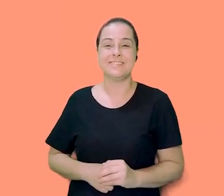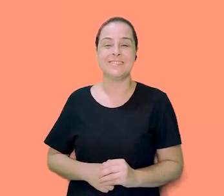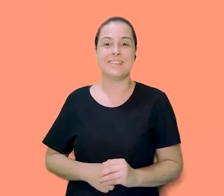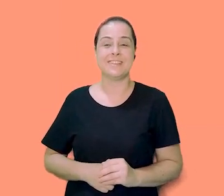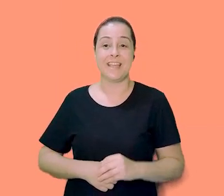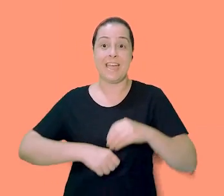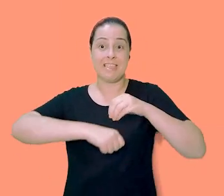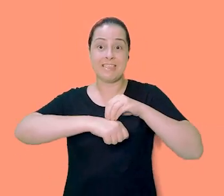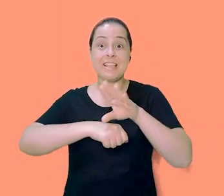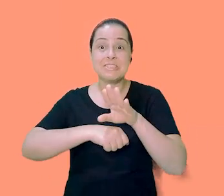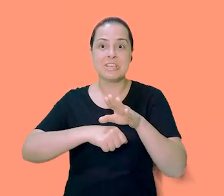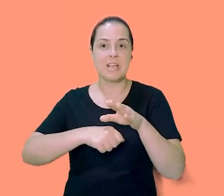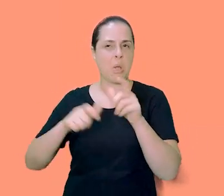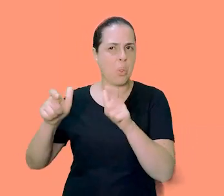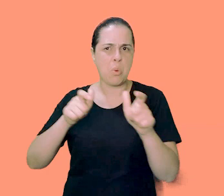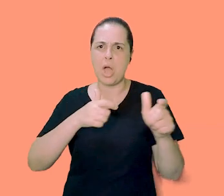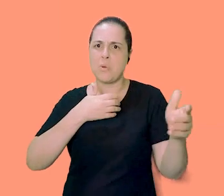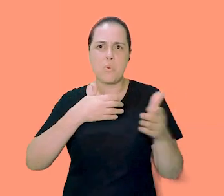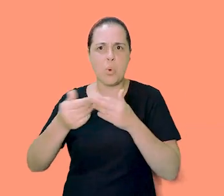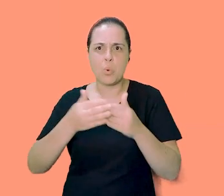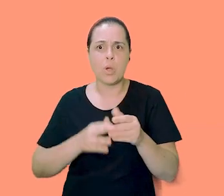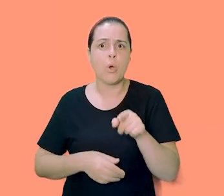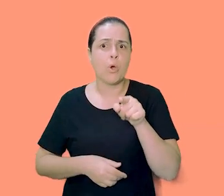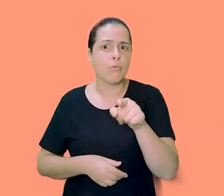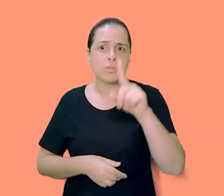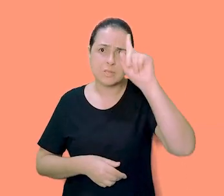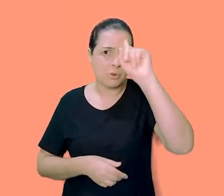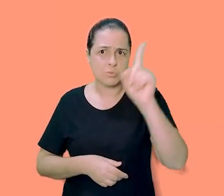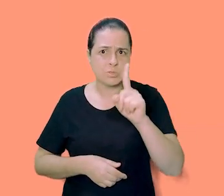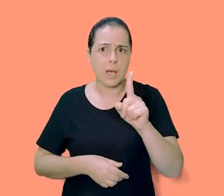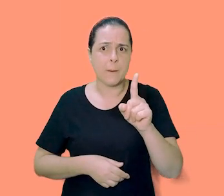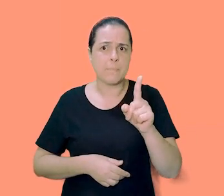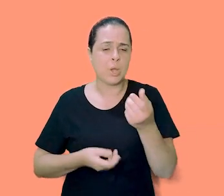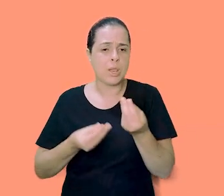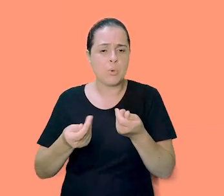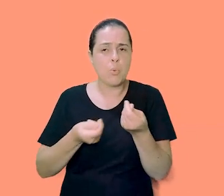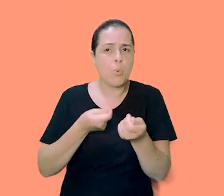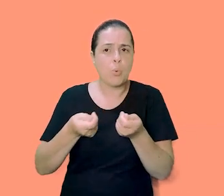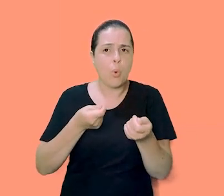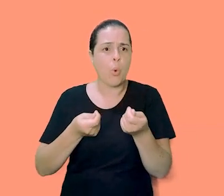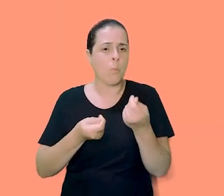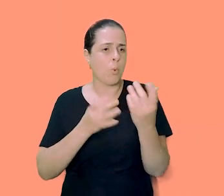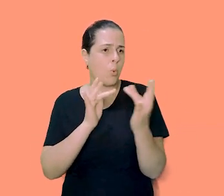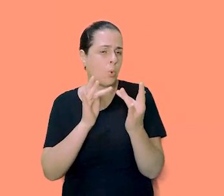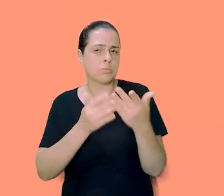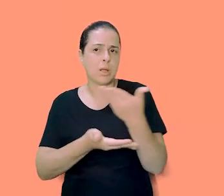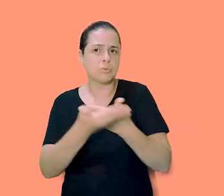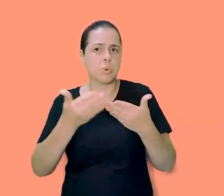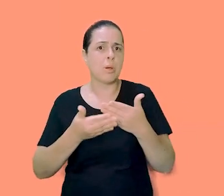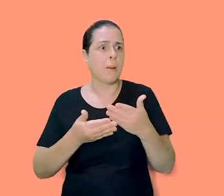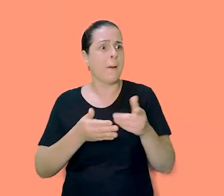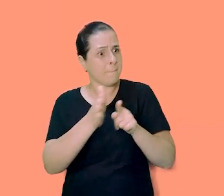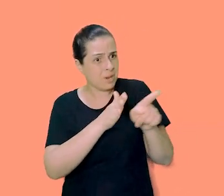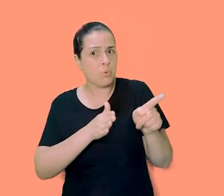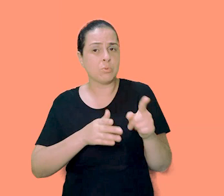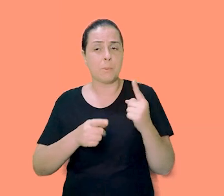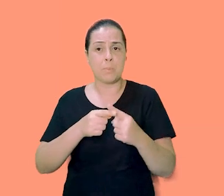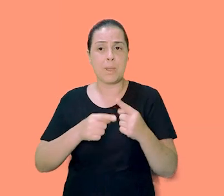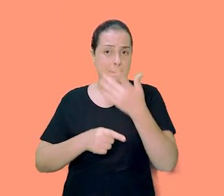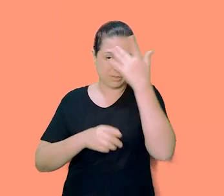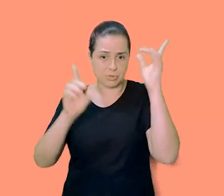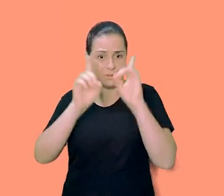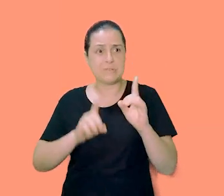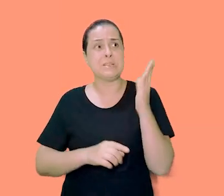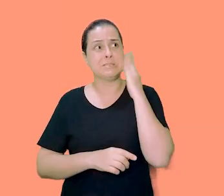A dica que a gente dá em qualquer lugar, se você não sabe lidar, pergunta. A pessoa lida com a deficiência dela, provavelmente há muito tempo. A